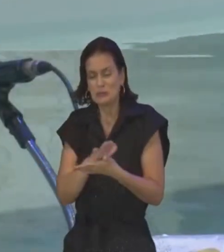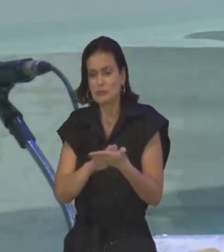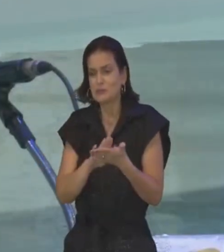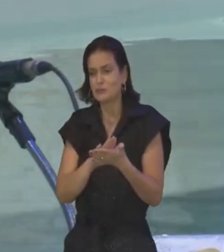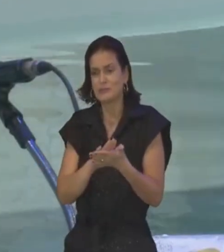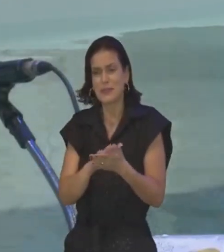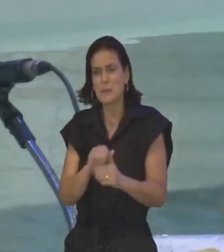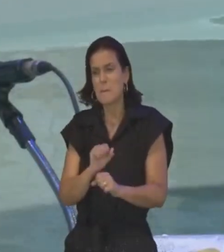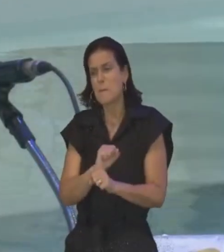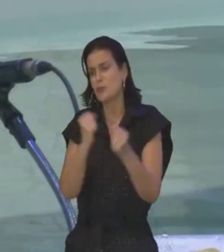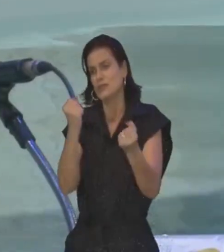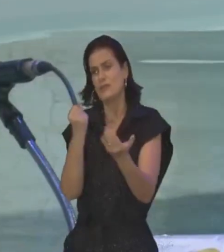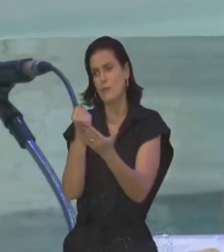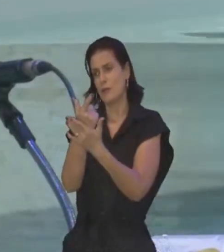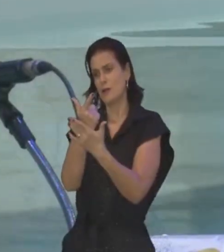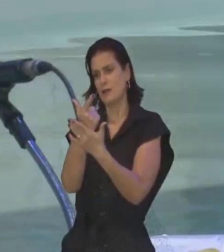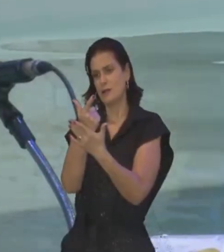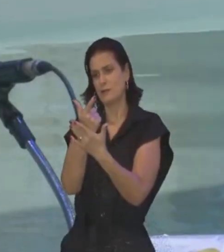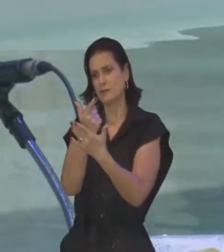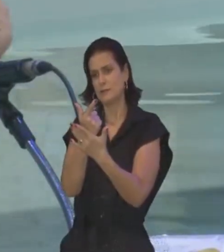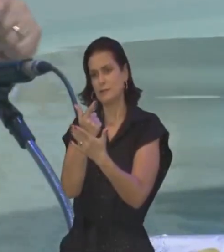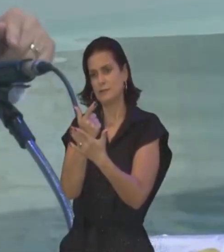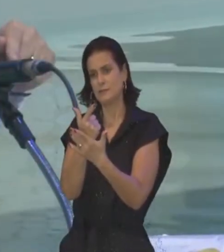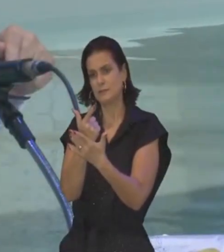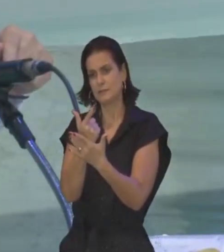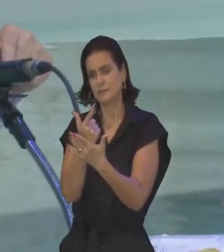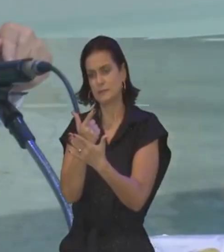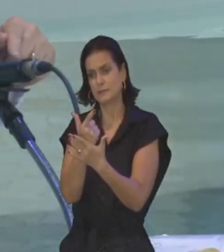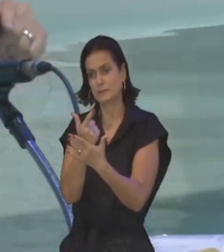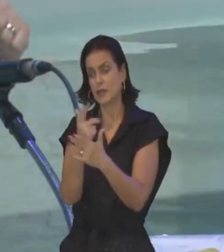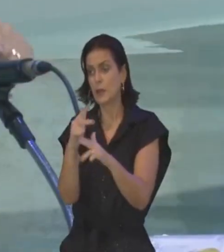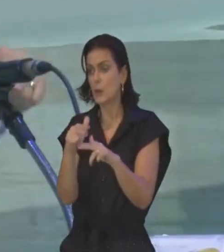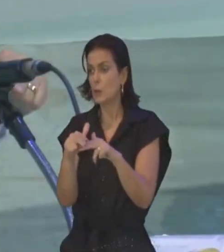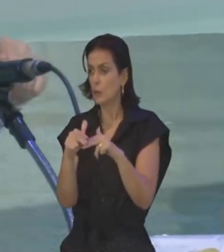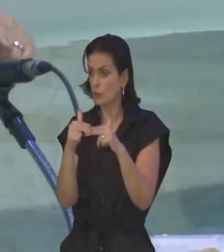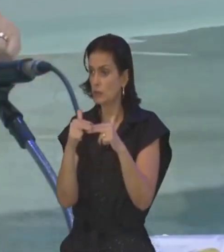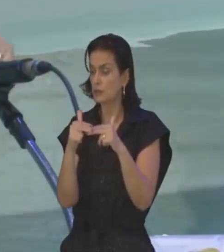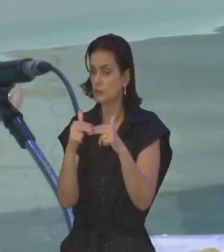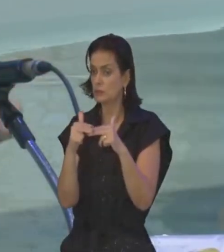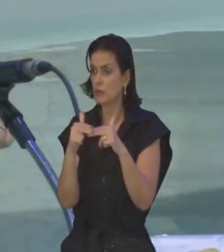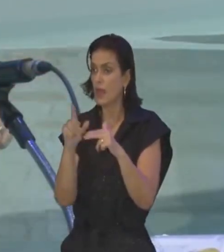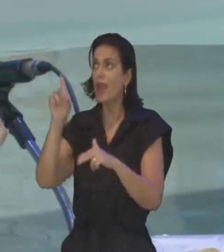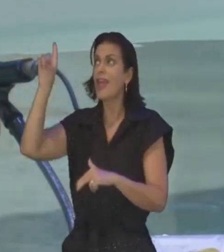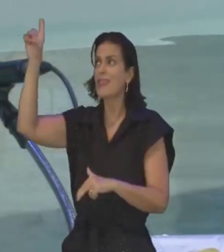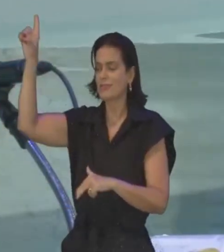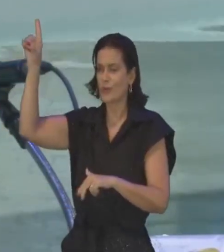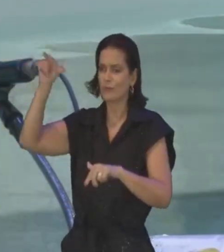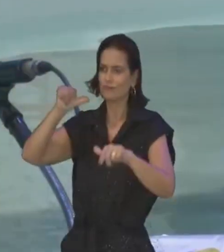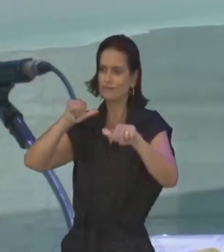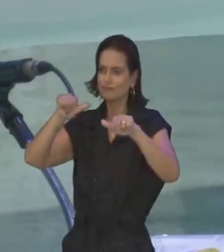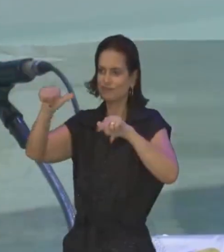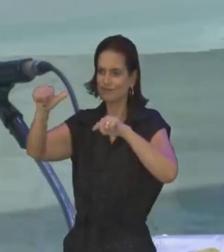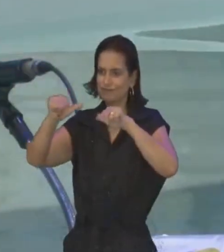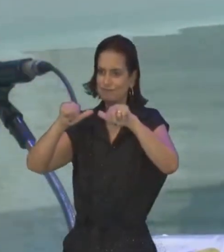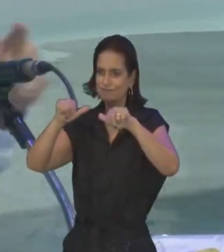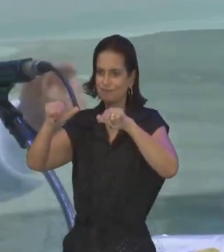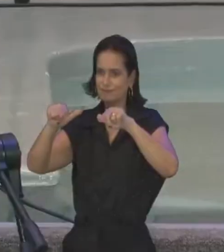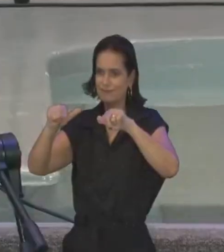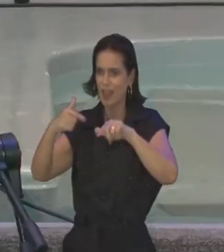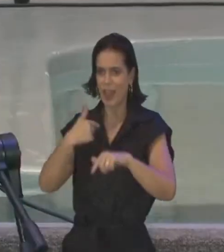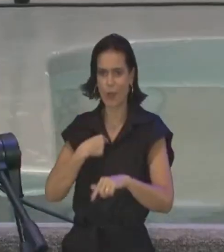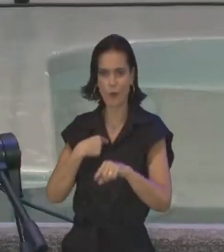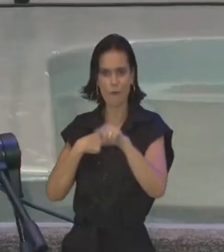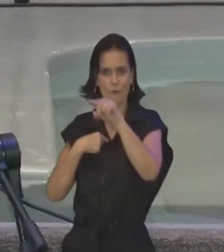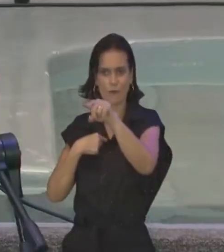como pagar. E aí é que está a ação de Deus, porque nem eu nem